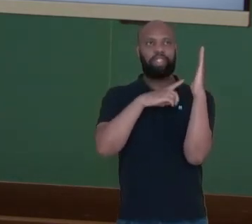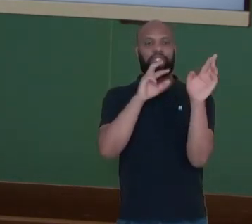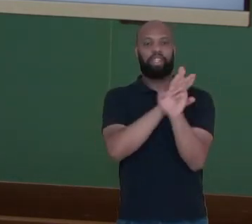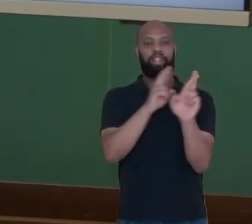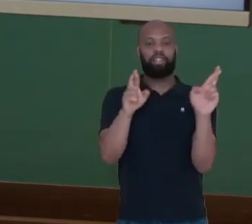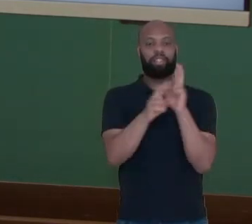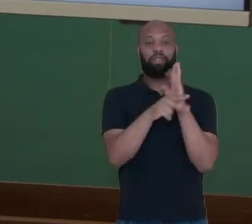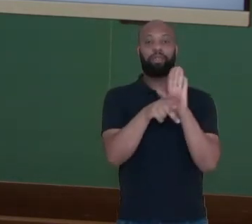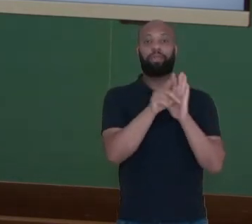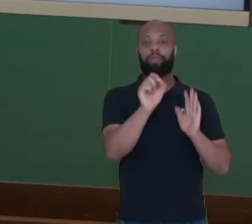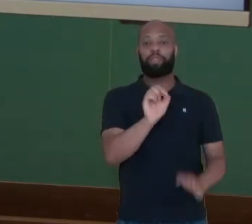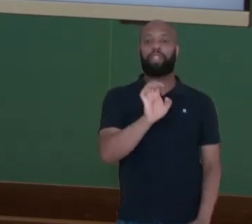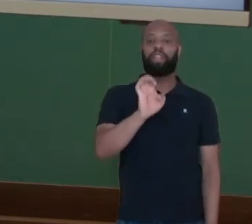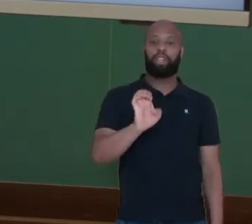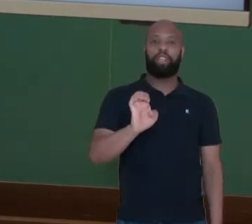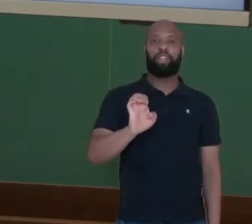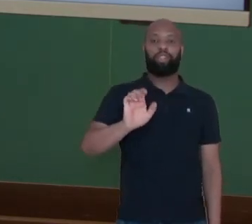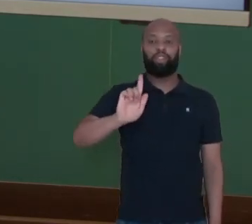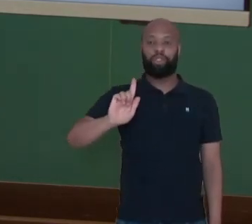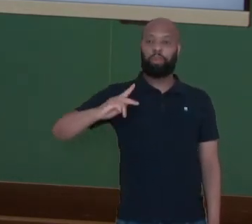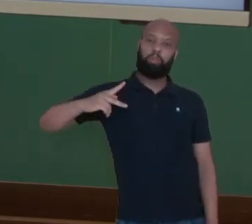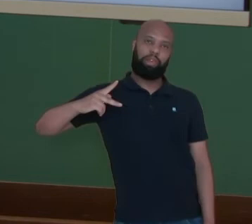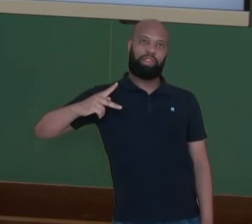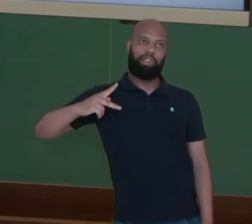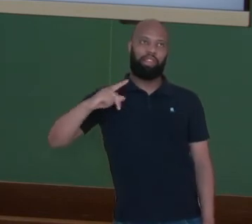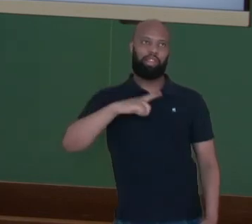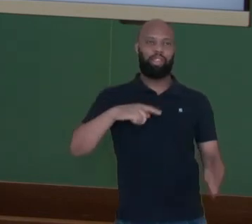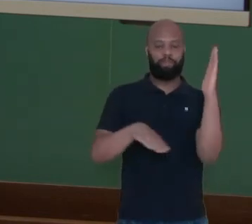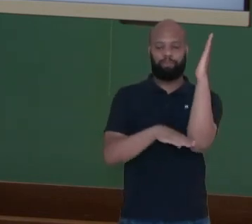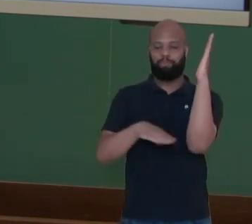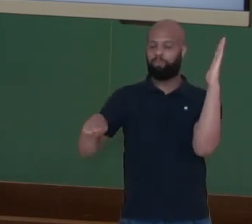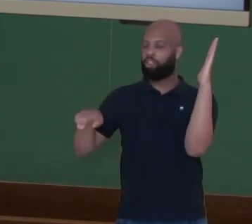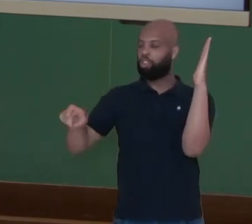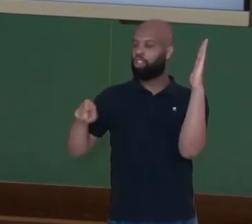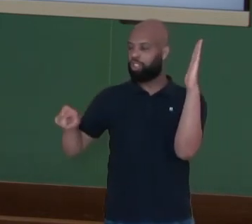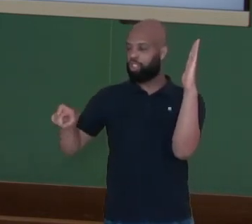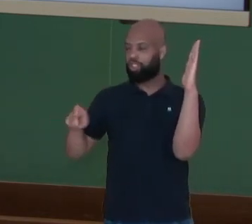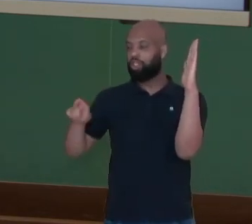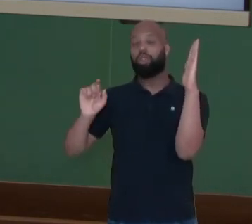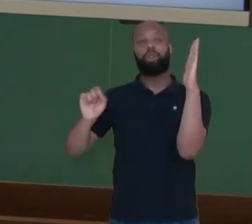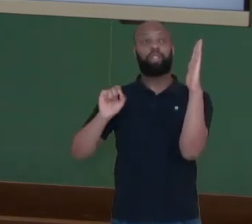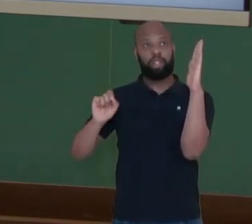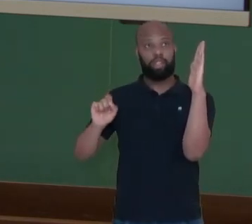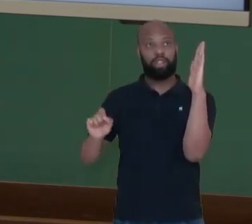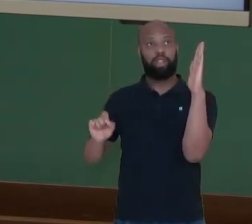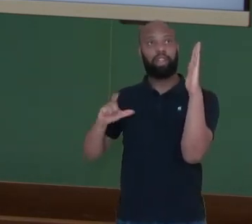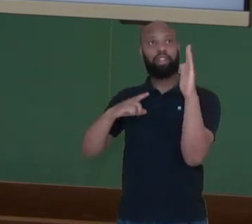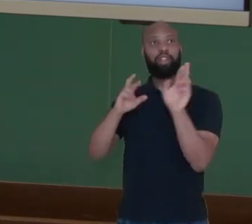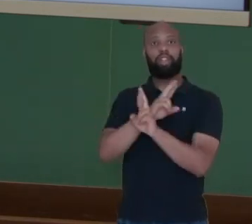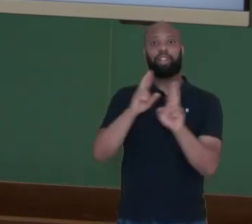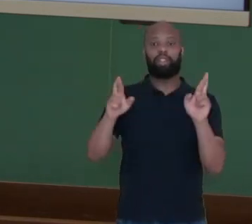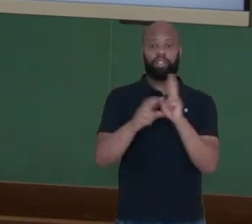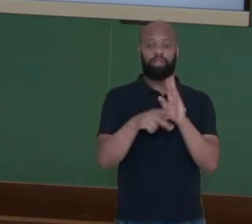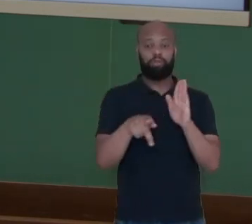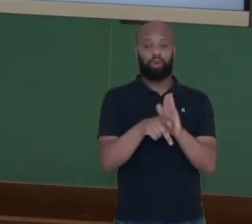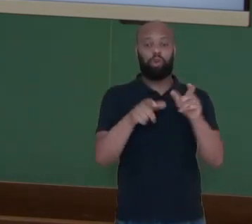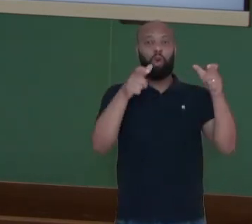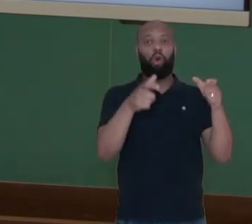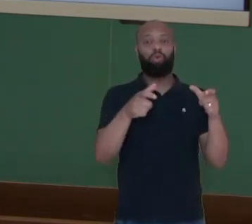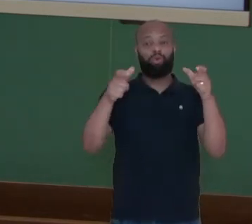com a energia potencial. E o eixo X, né, que ali está relacionado com